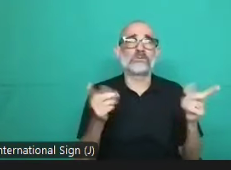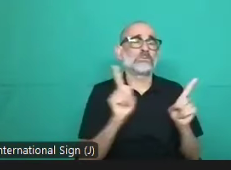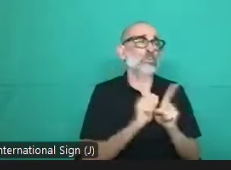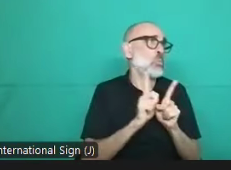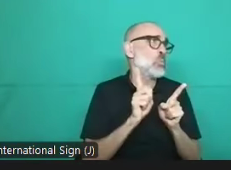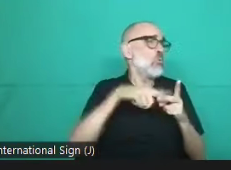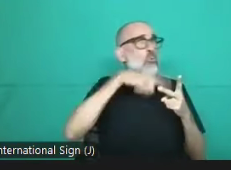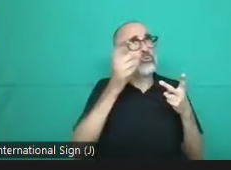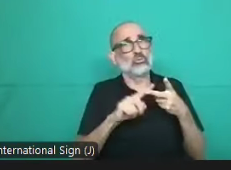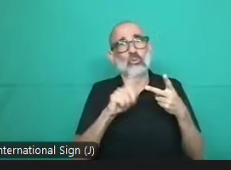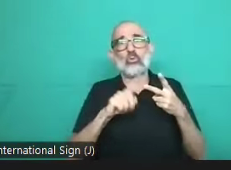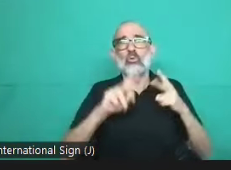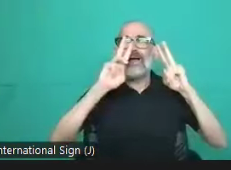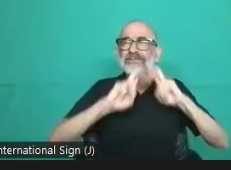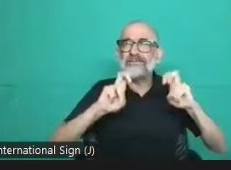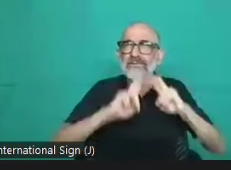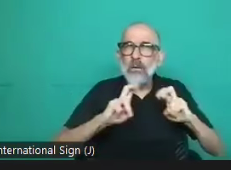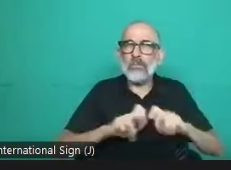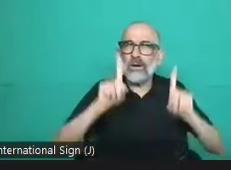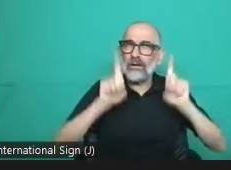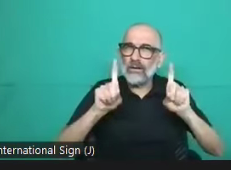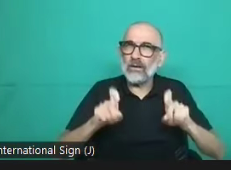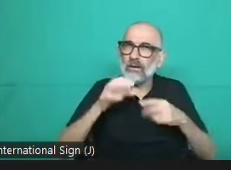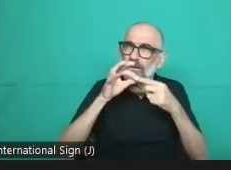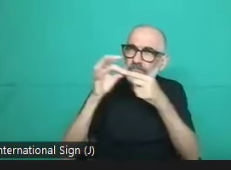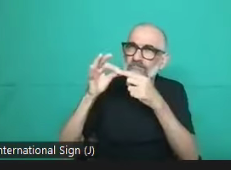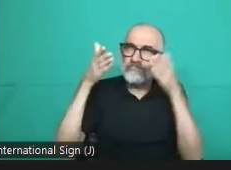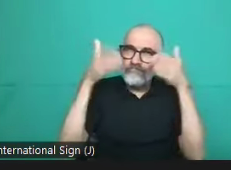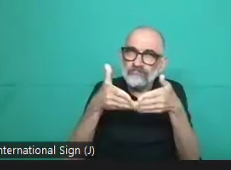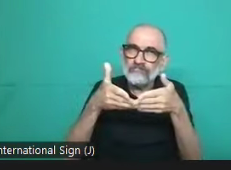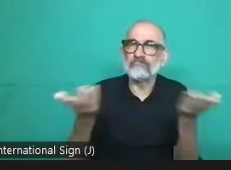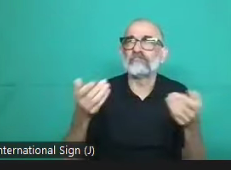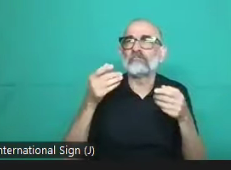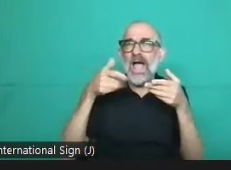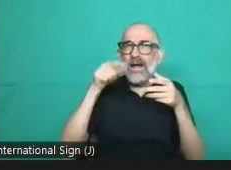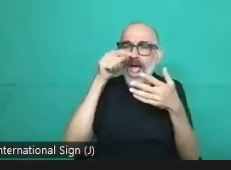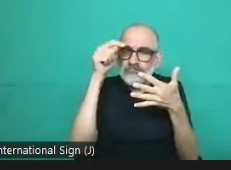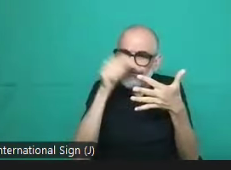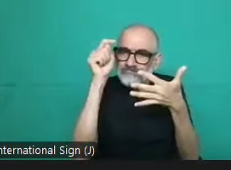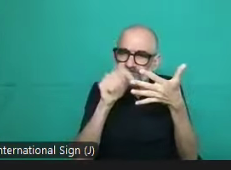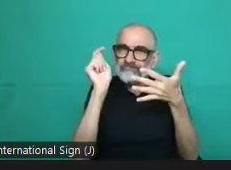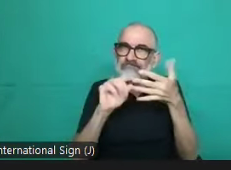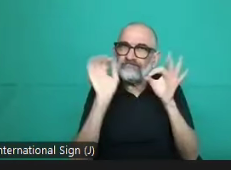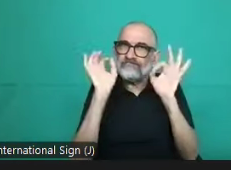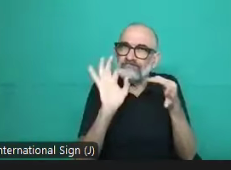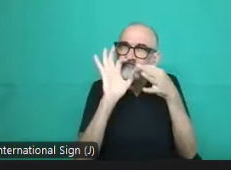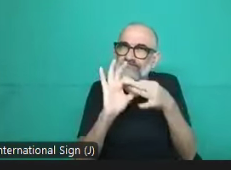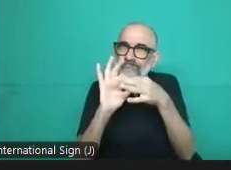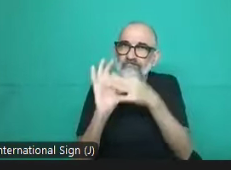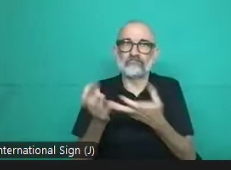atenção especializada, né, e uma gestão ineficiente dos recursos disponíveis na nossa